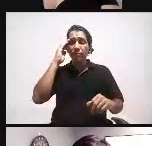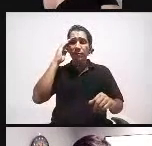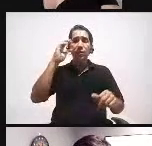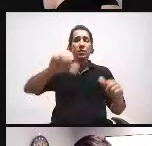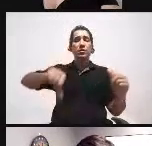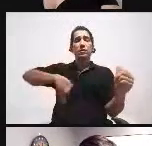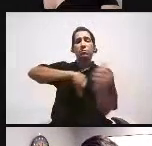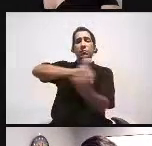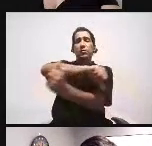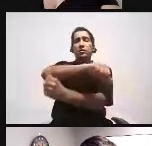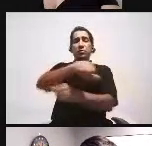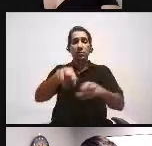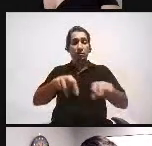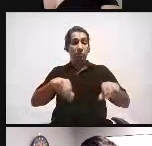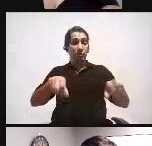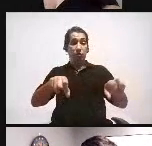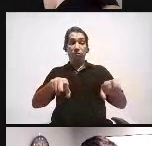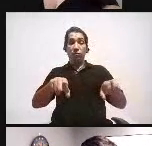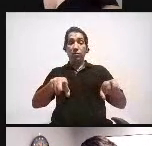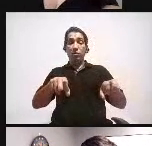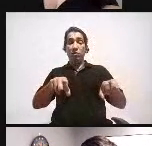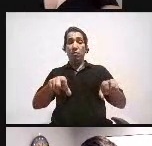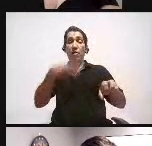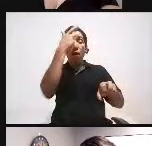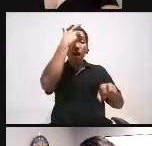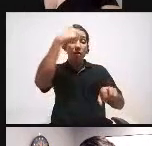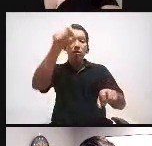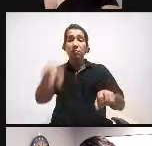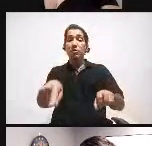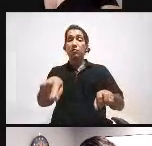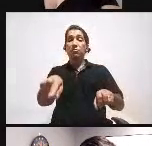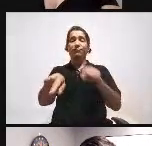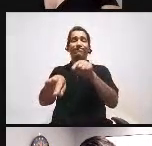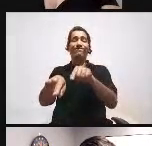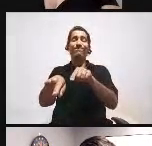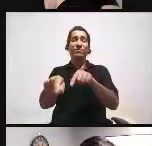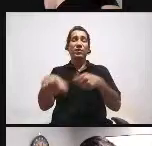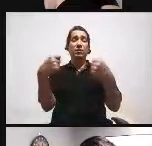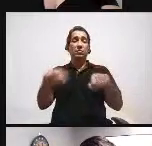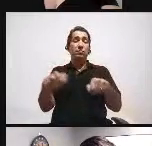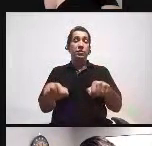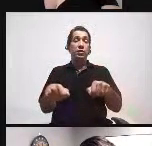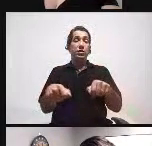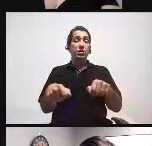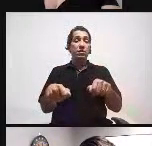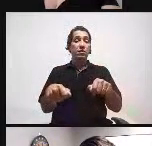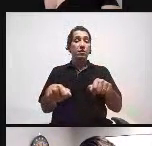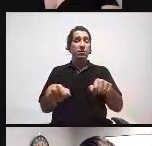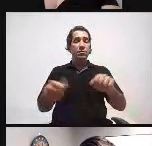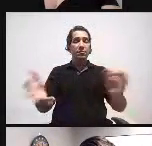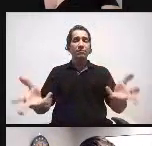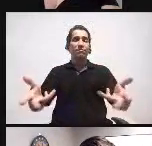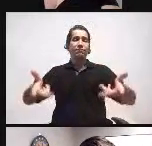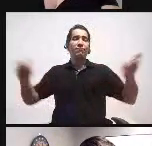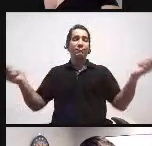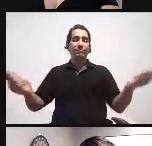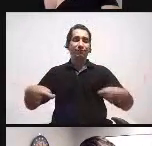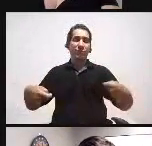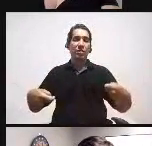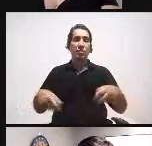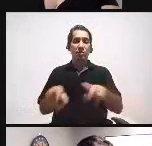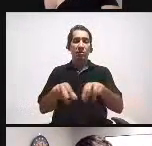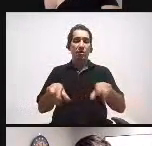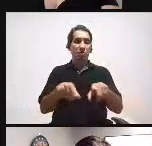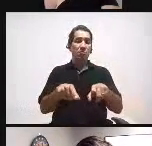exigir das pessoas competências digitais, e o que é mais importante, não adianta mais eu formar pessoas por